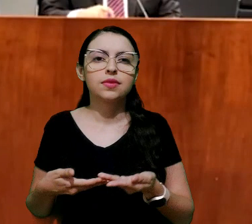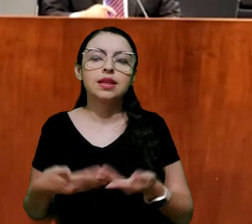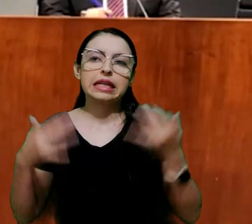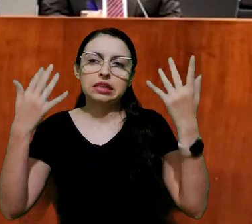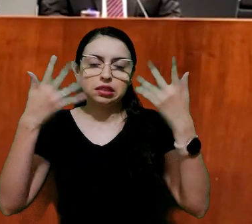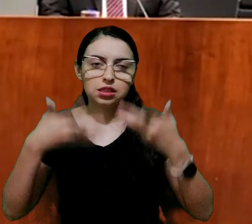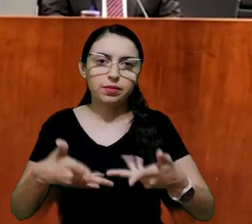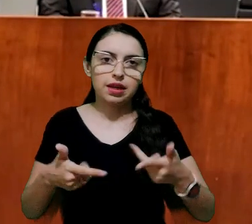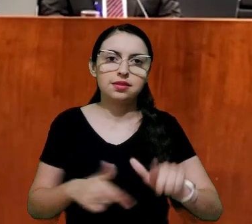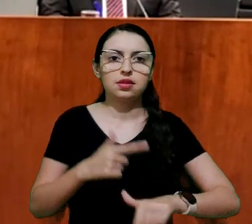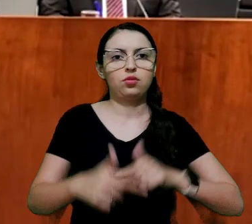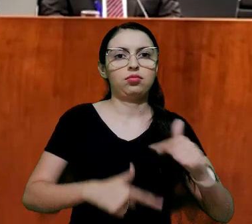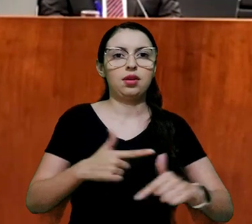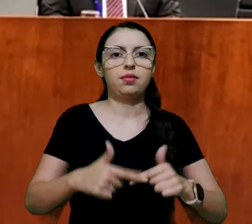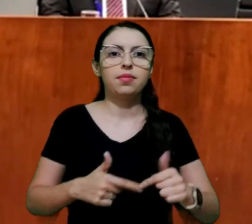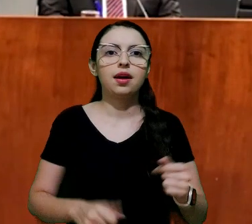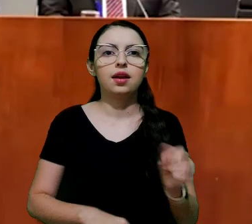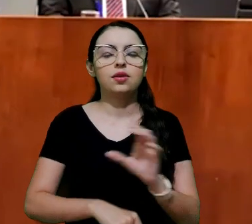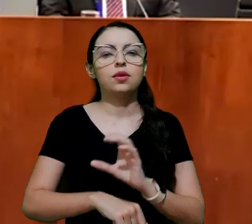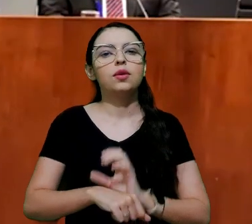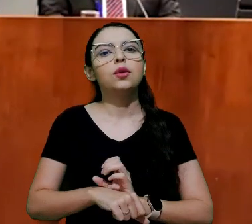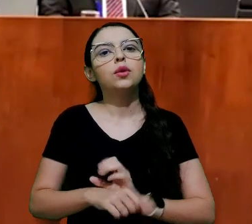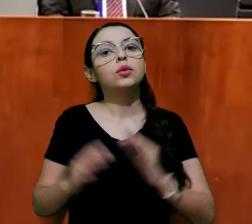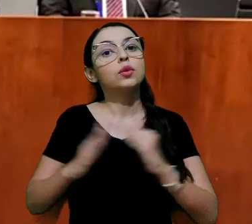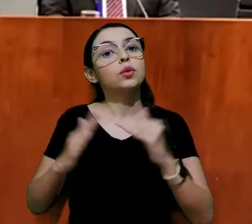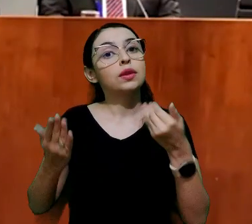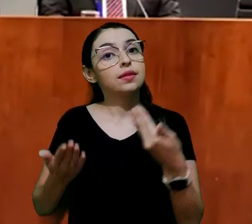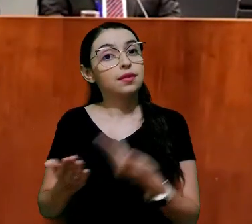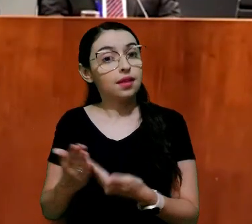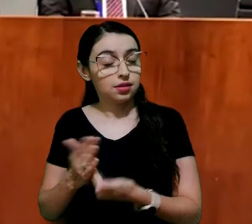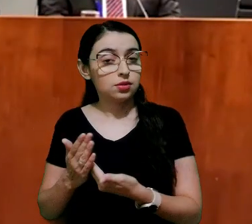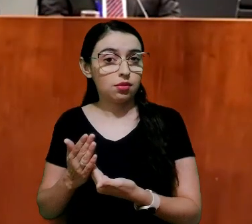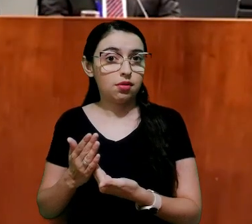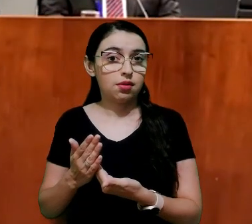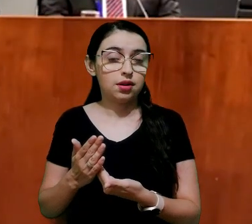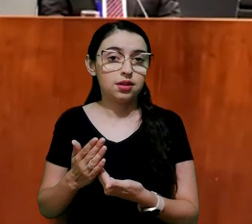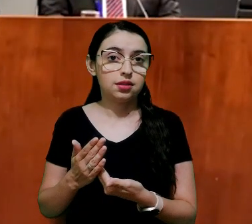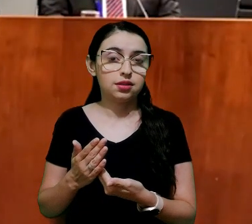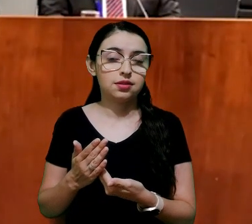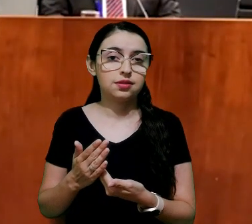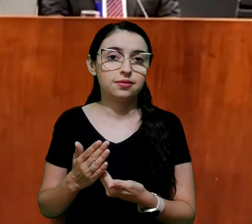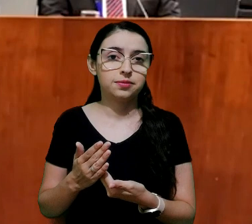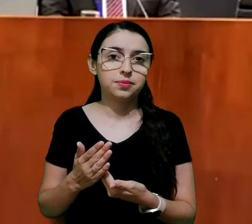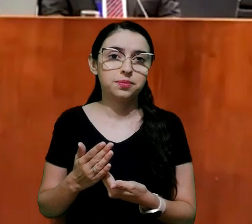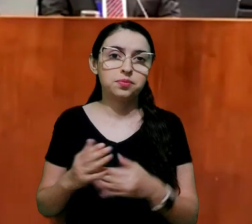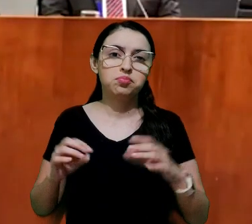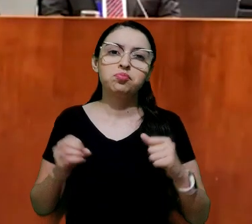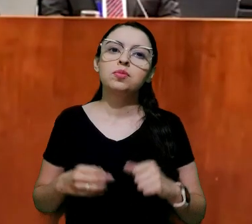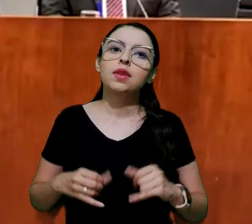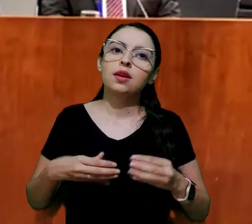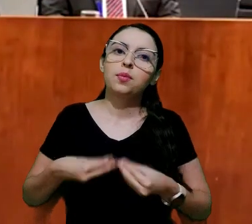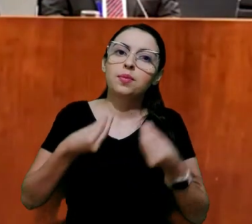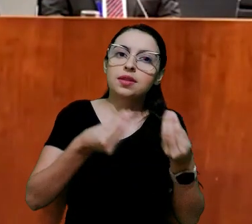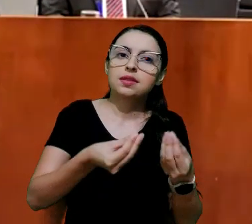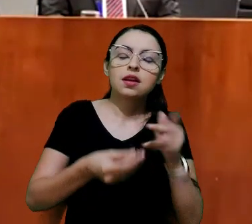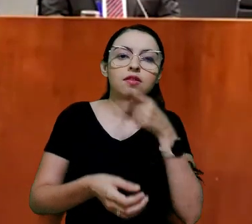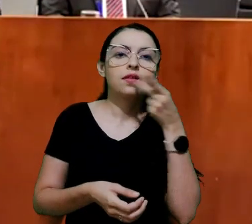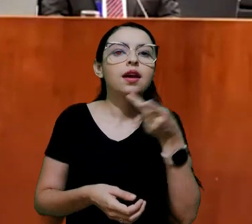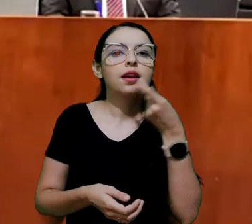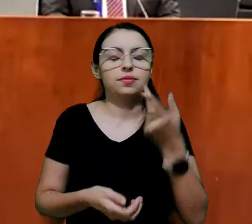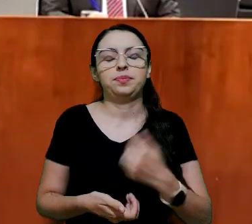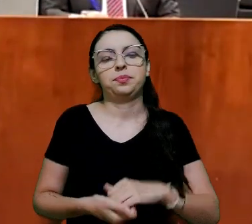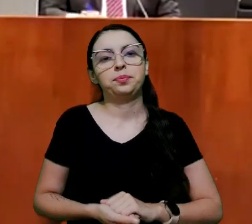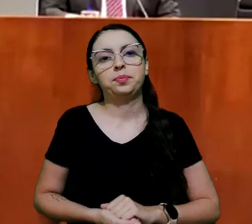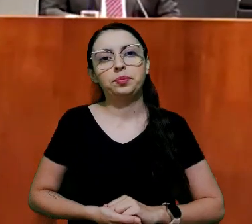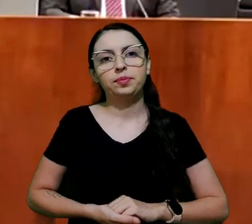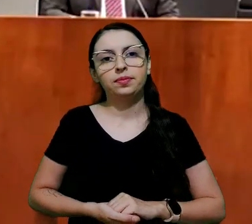escola, e que muito nos honra. Eu já lhe passo a palavra para a sua conferência. Muito